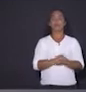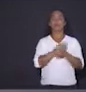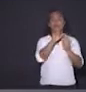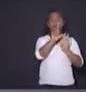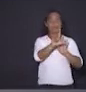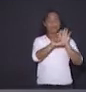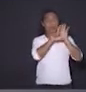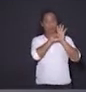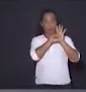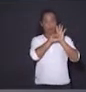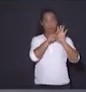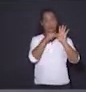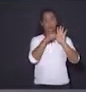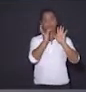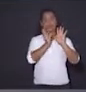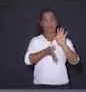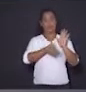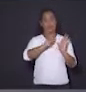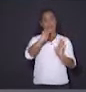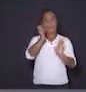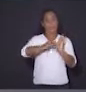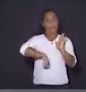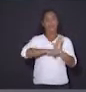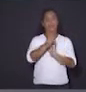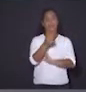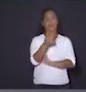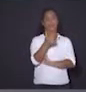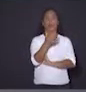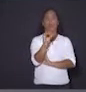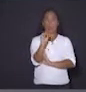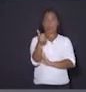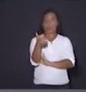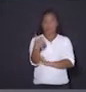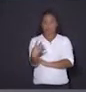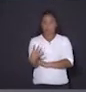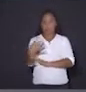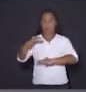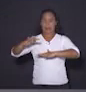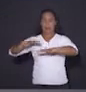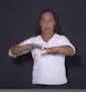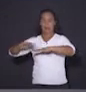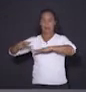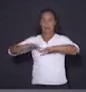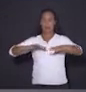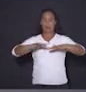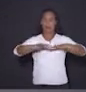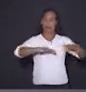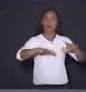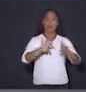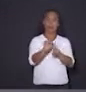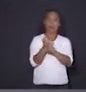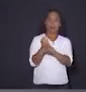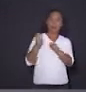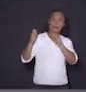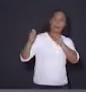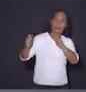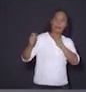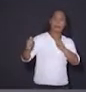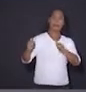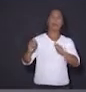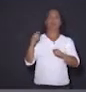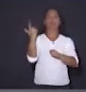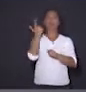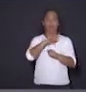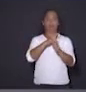que foi aprovada em 2014 depois de bastante mobilização da sociedade civil quem não conhece conheça não só